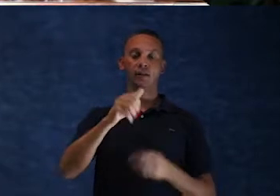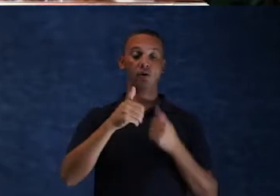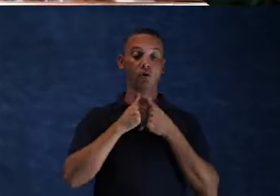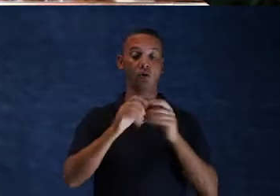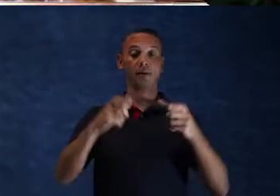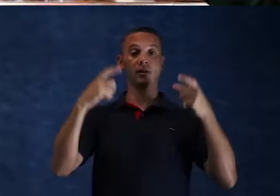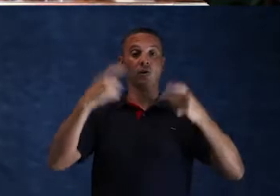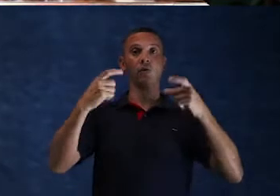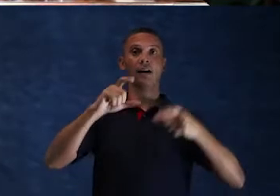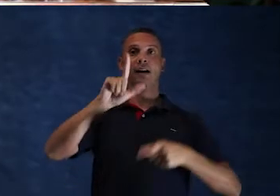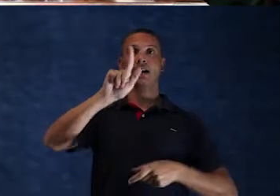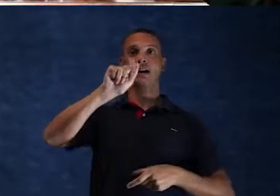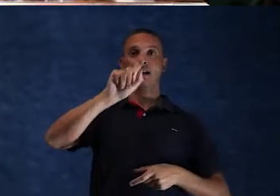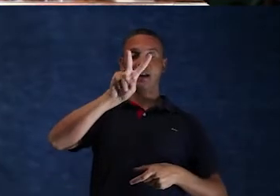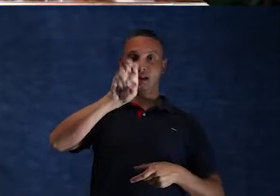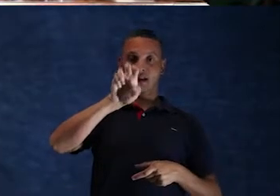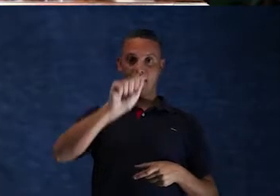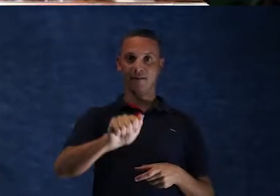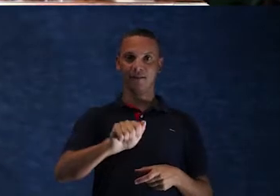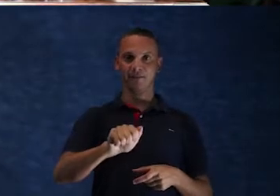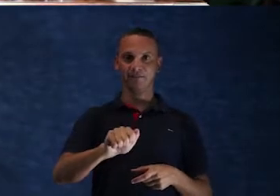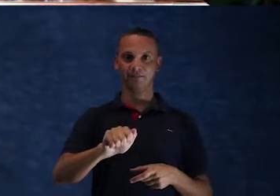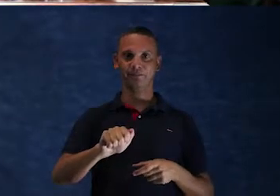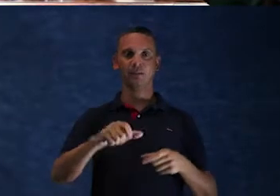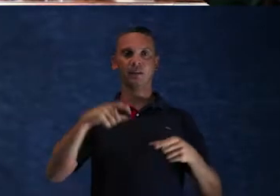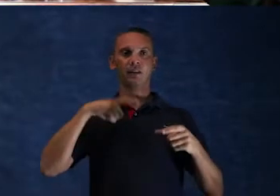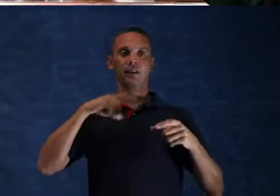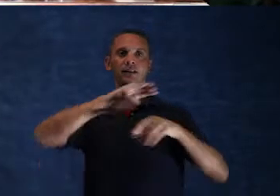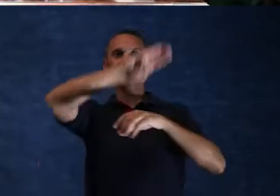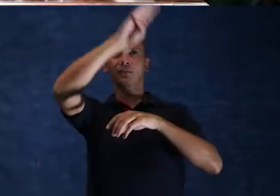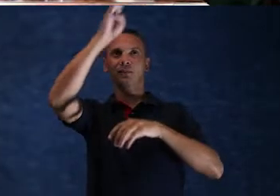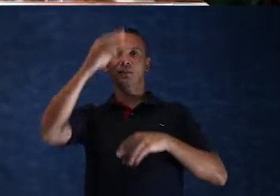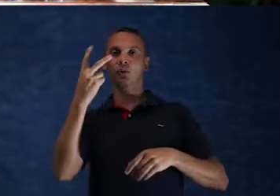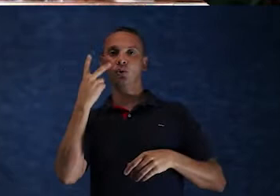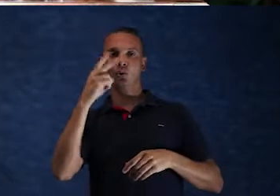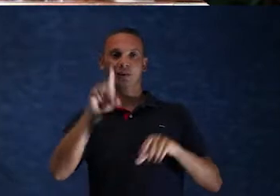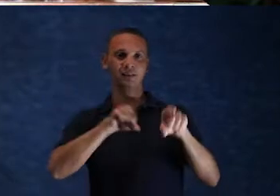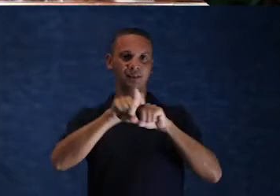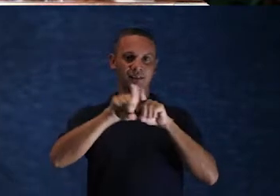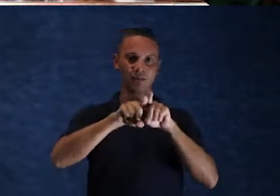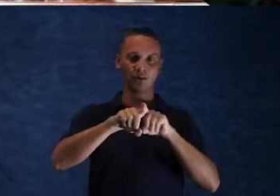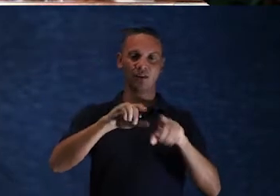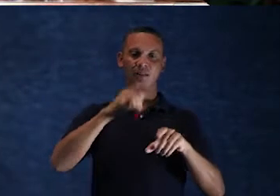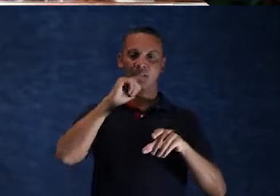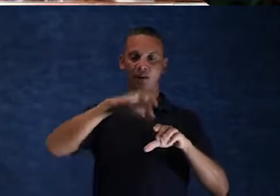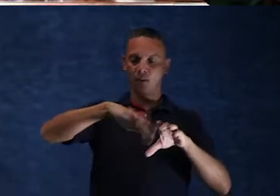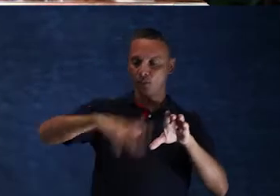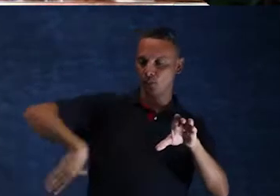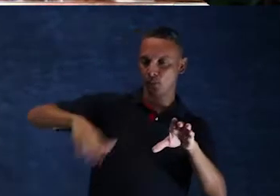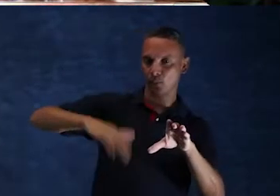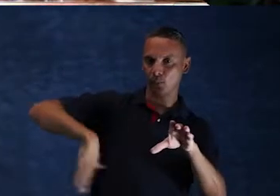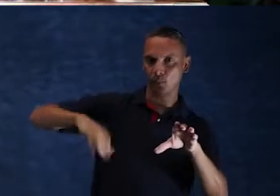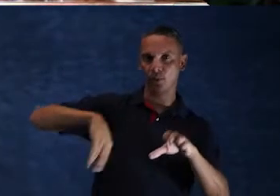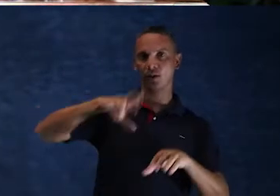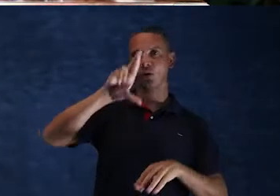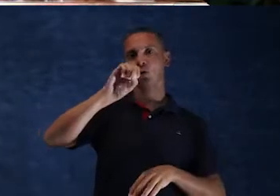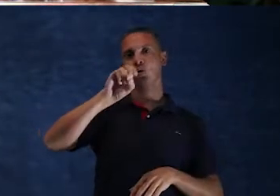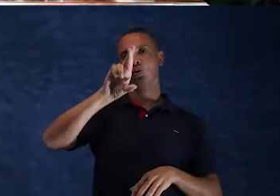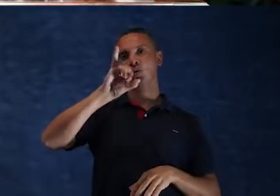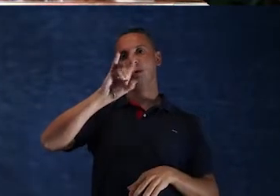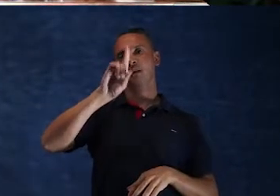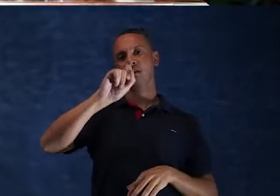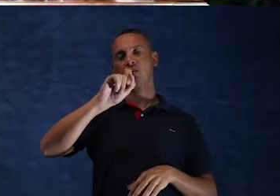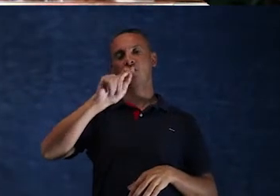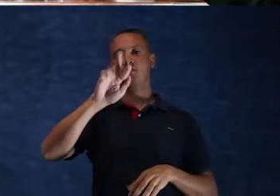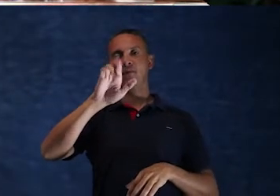bairro da Gávea, na Zona Sul, entre a encosta do Morro Dois Irmãos e a margem oeste da Lagoa Rodrigo de Freitas, numa